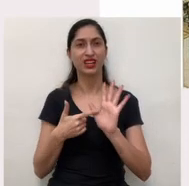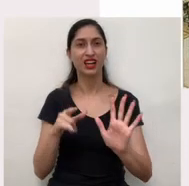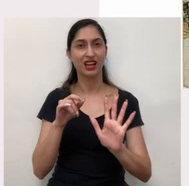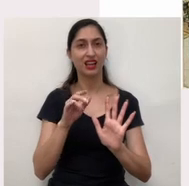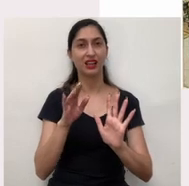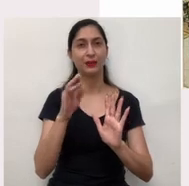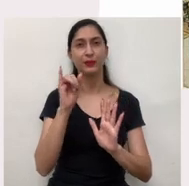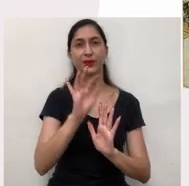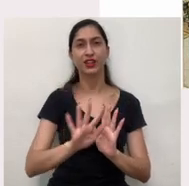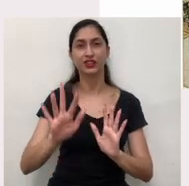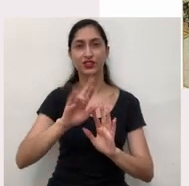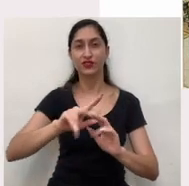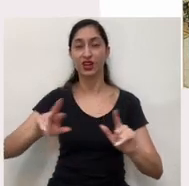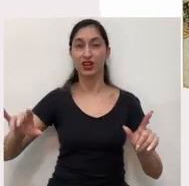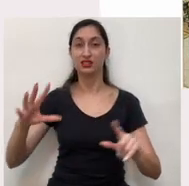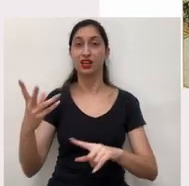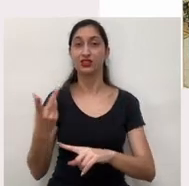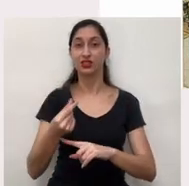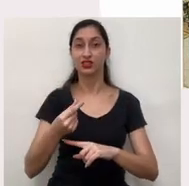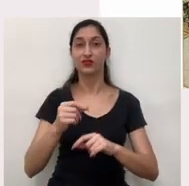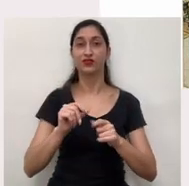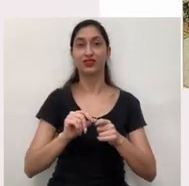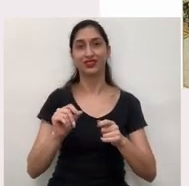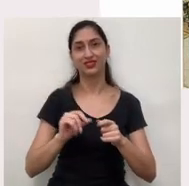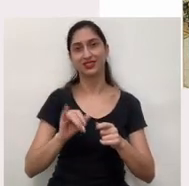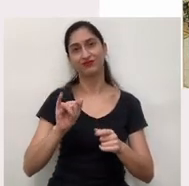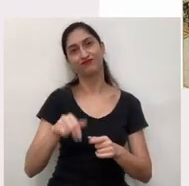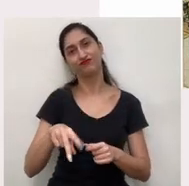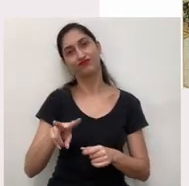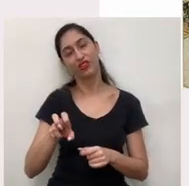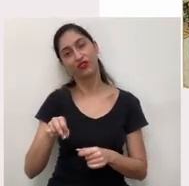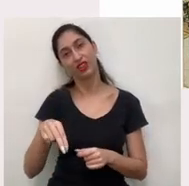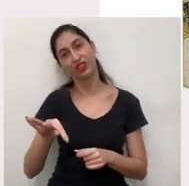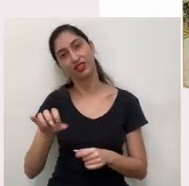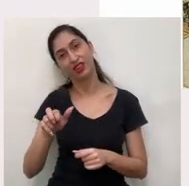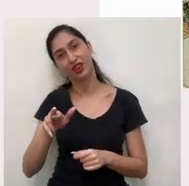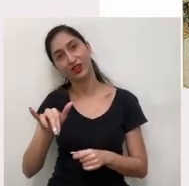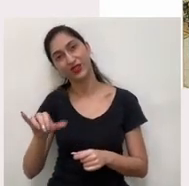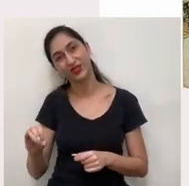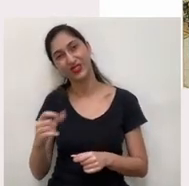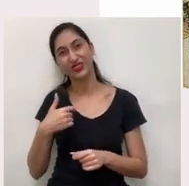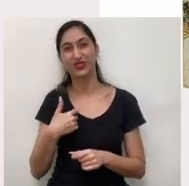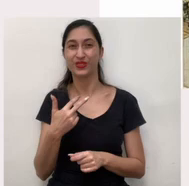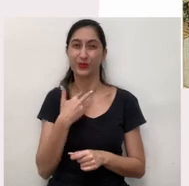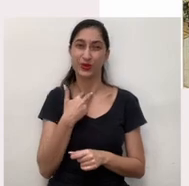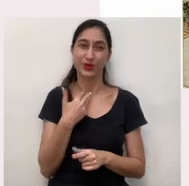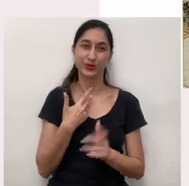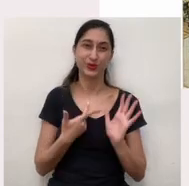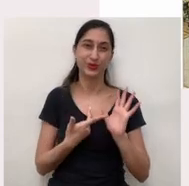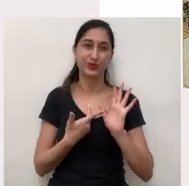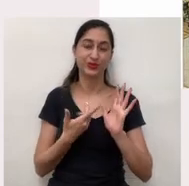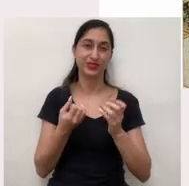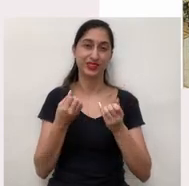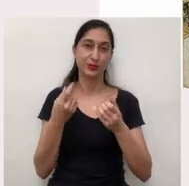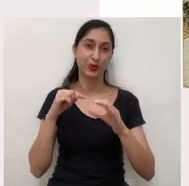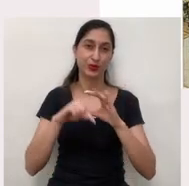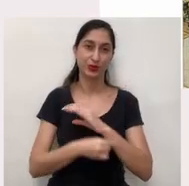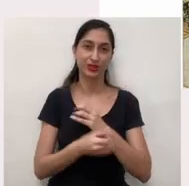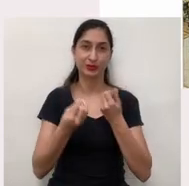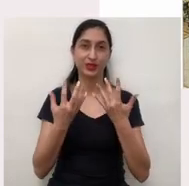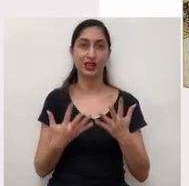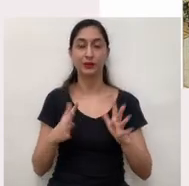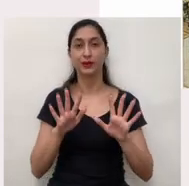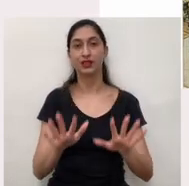artistas e designers que fizeram seus inventários, infelizmente não vou entrar nelas para chegar no Decor mais adiante, fazer um